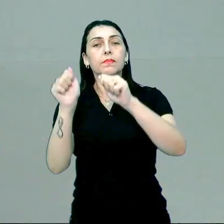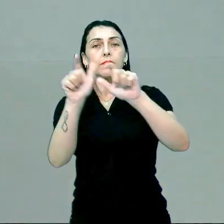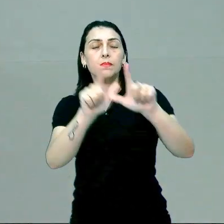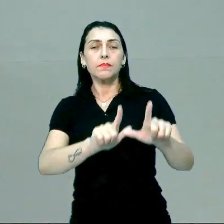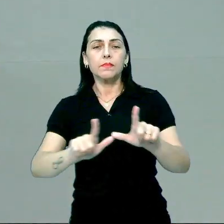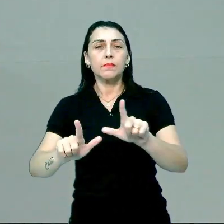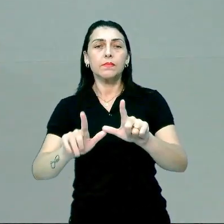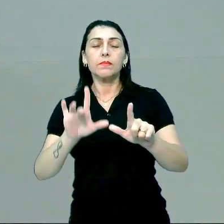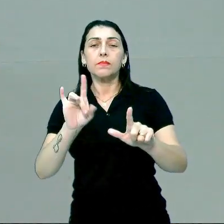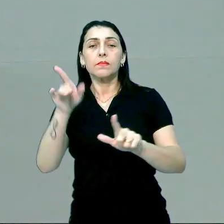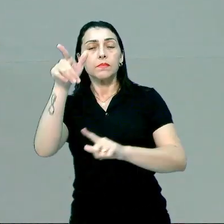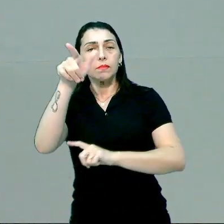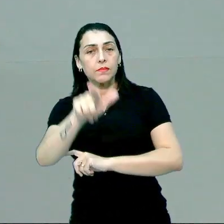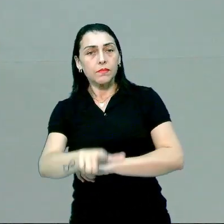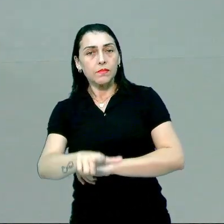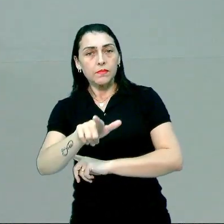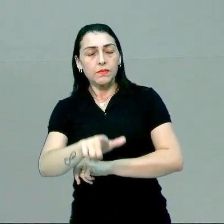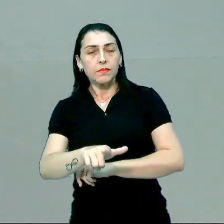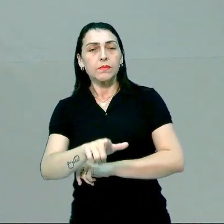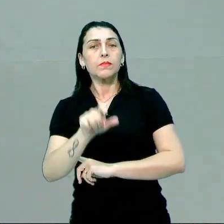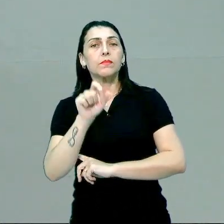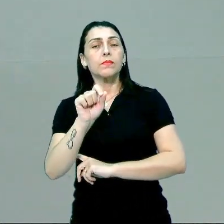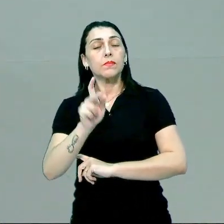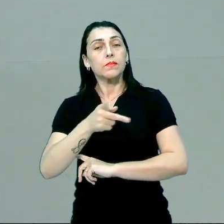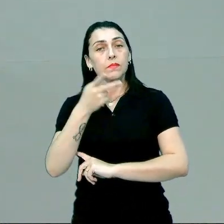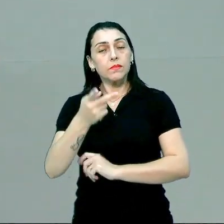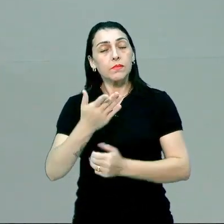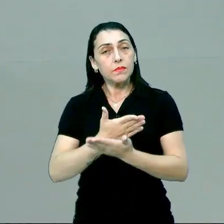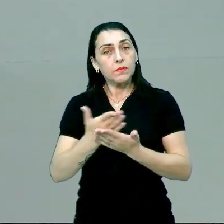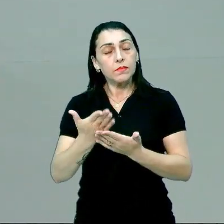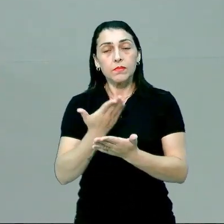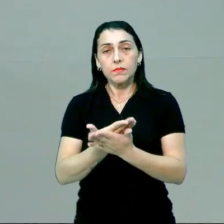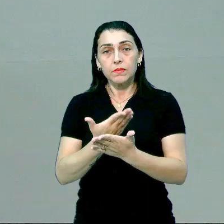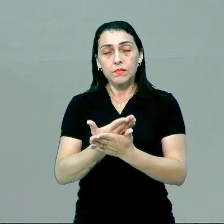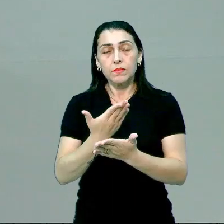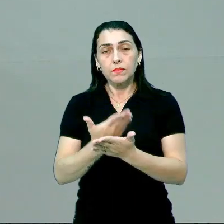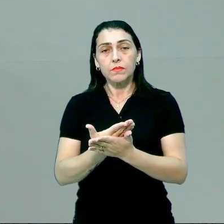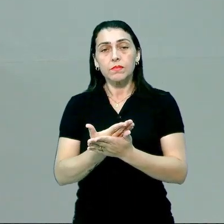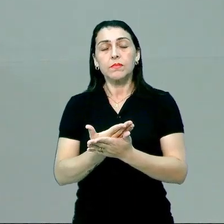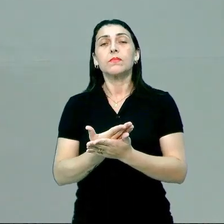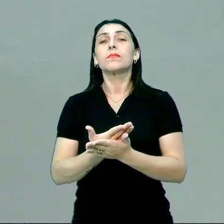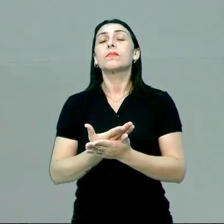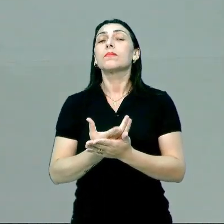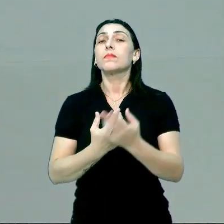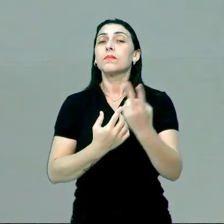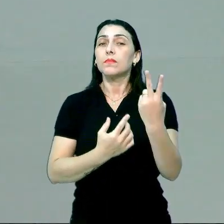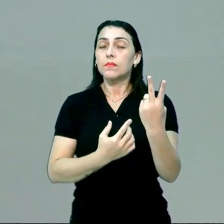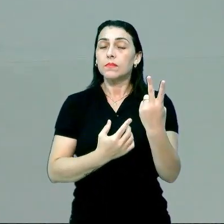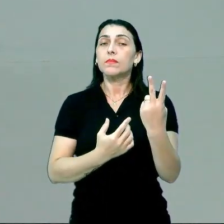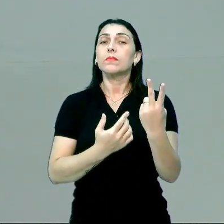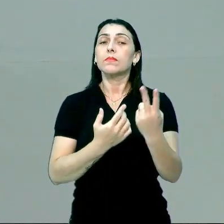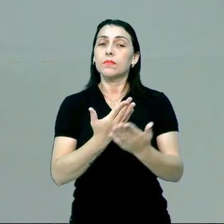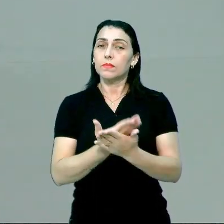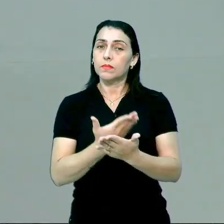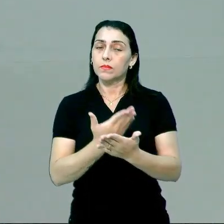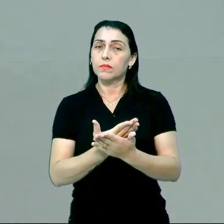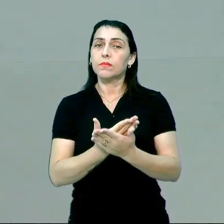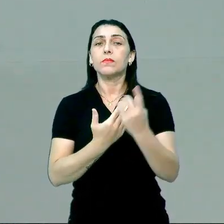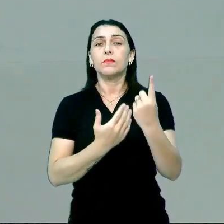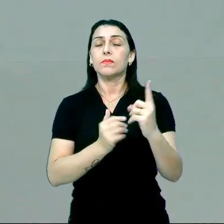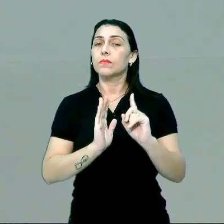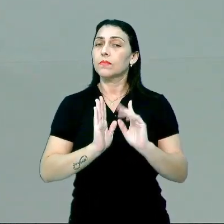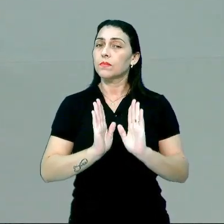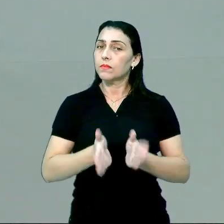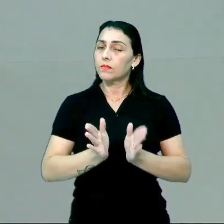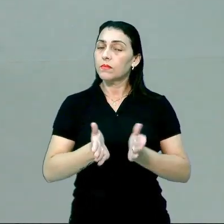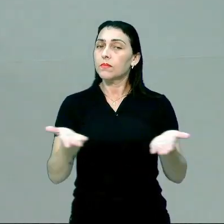slide, só repetindo o que eu acabei de falar no início da aula. Essa aula é composta por duas partes, parte 1 que a gente